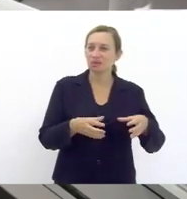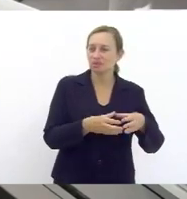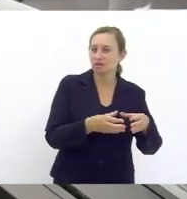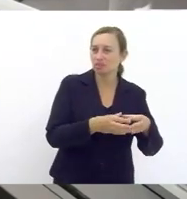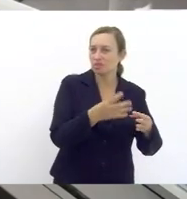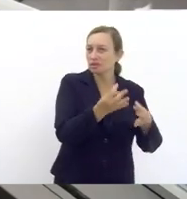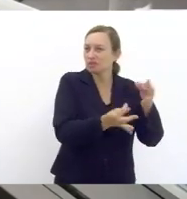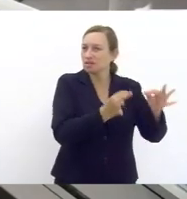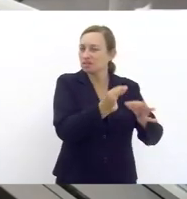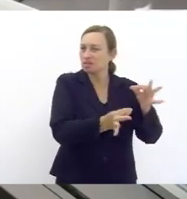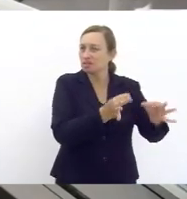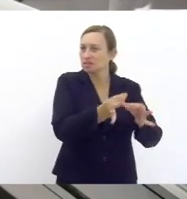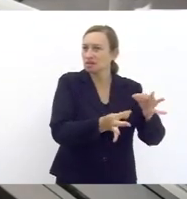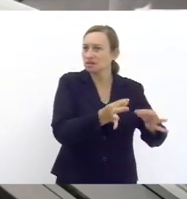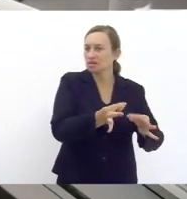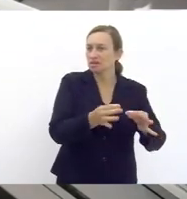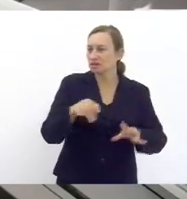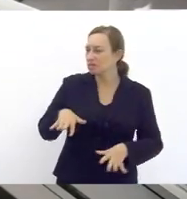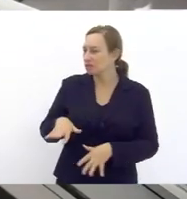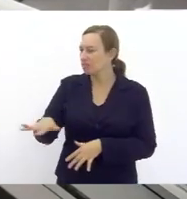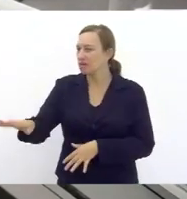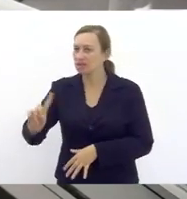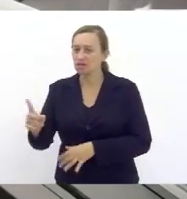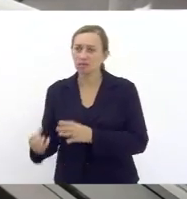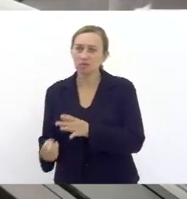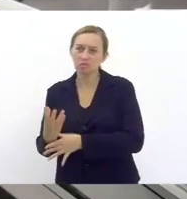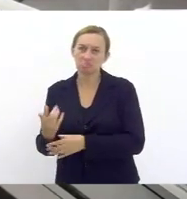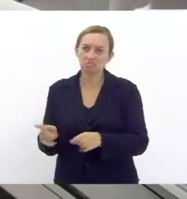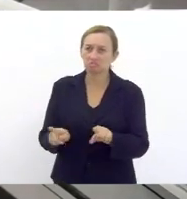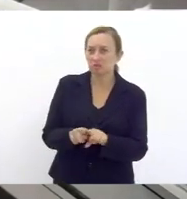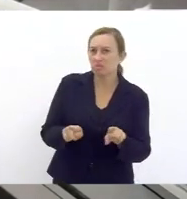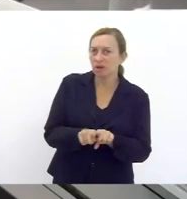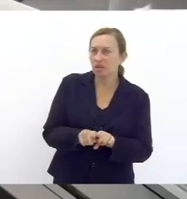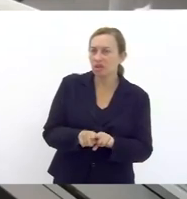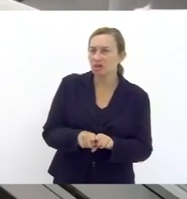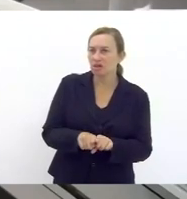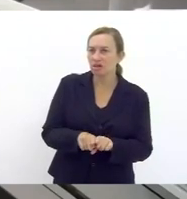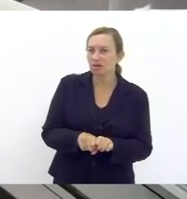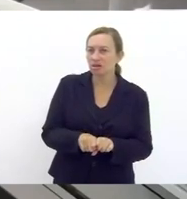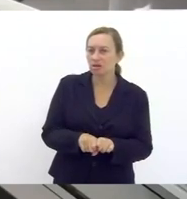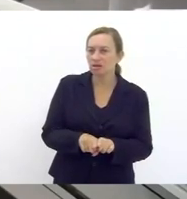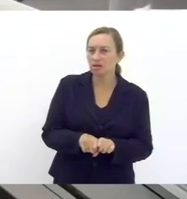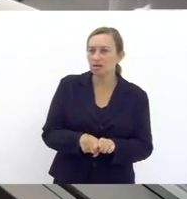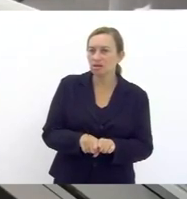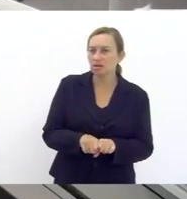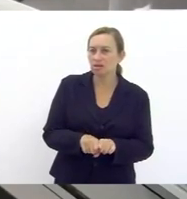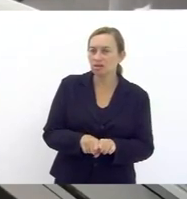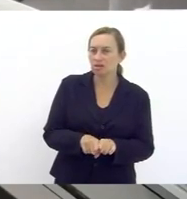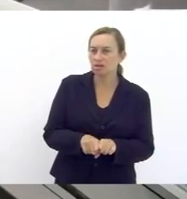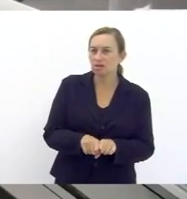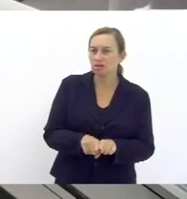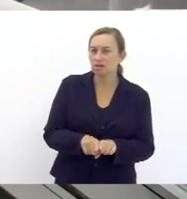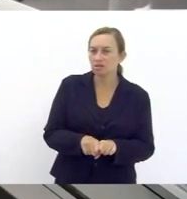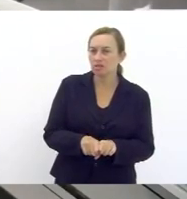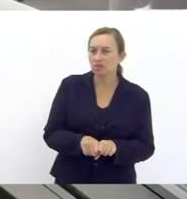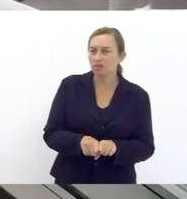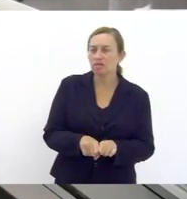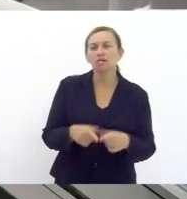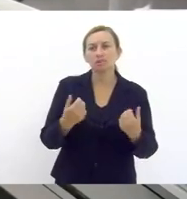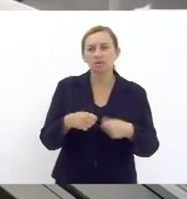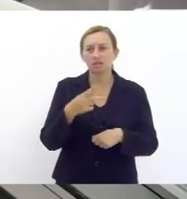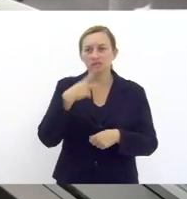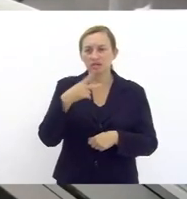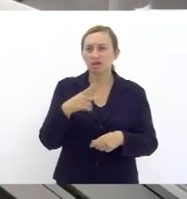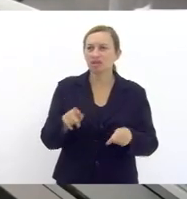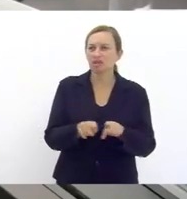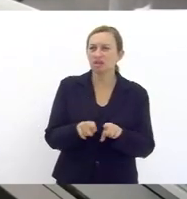a galera da favela não vai produzir também é e a gente tem que falar também